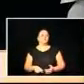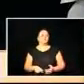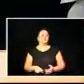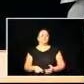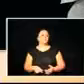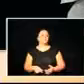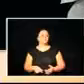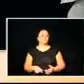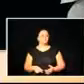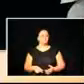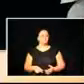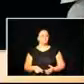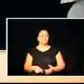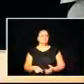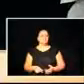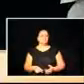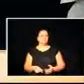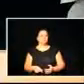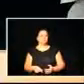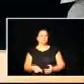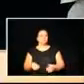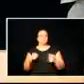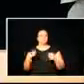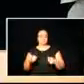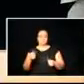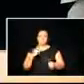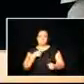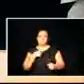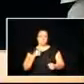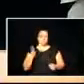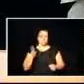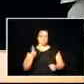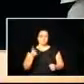nós temos que votar e votarei sempre favorável.